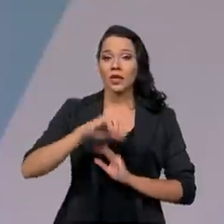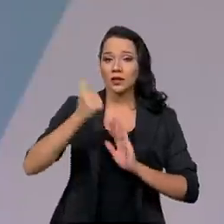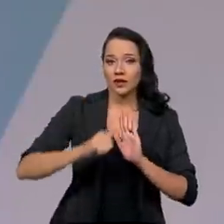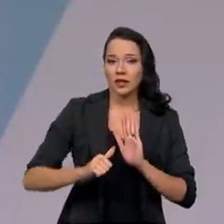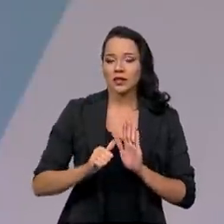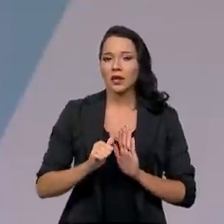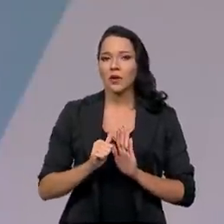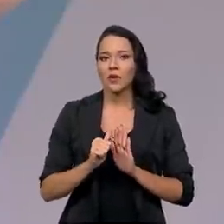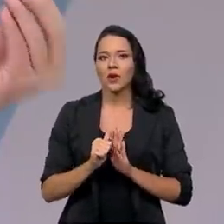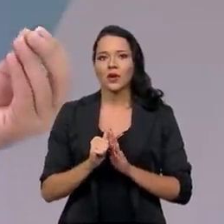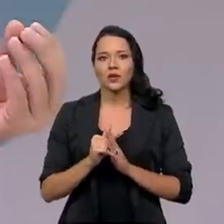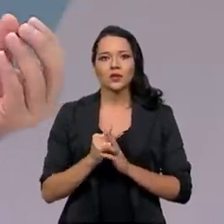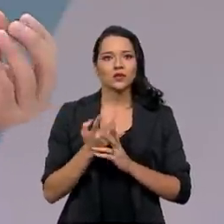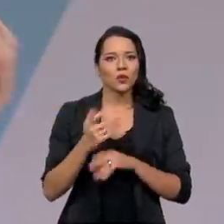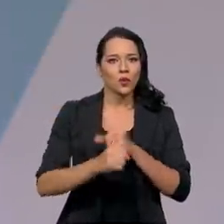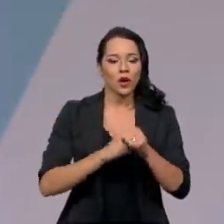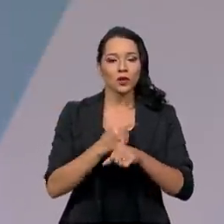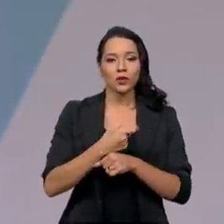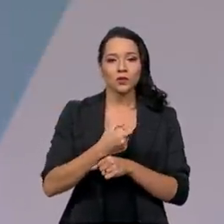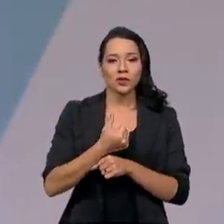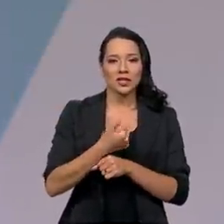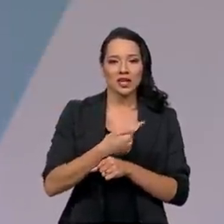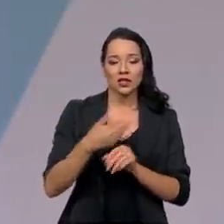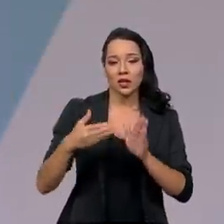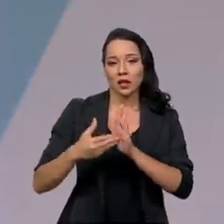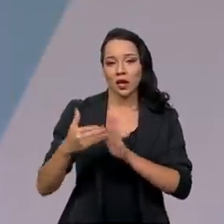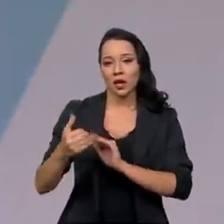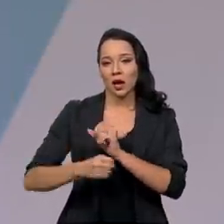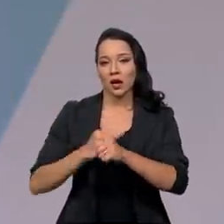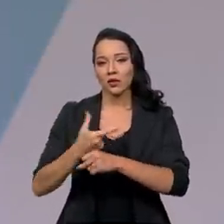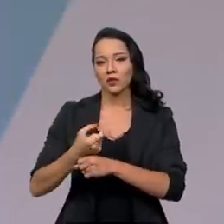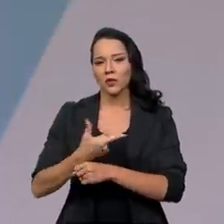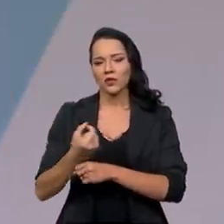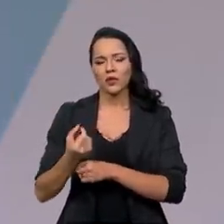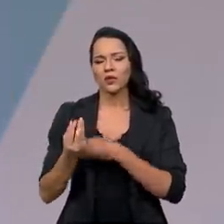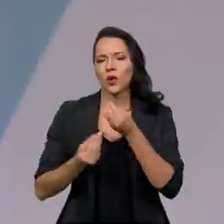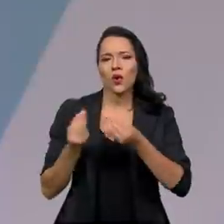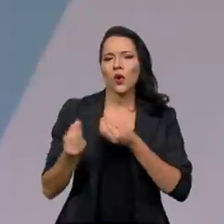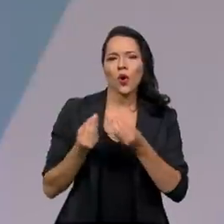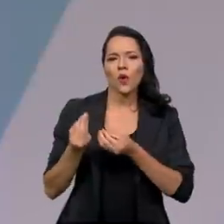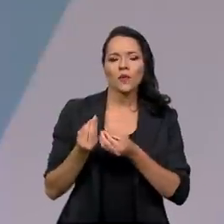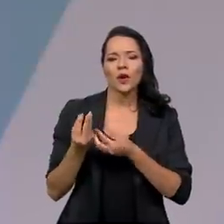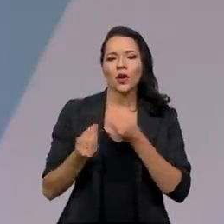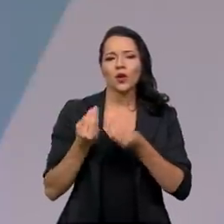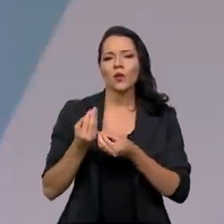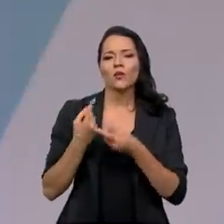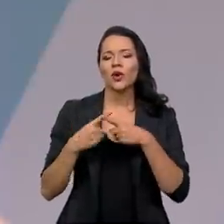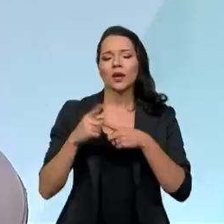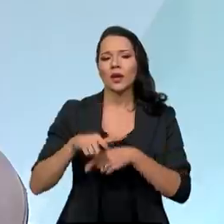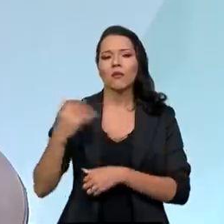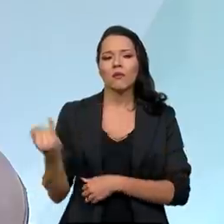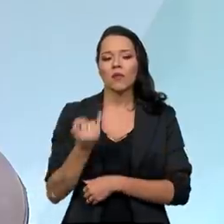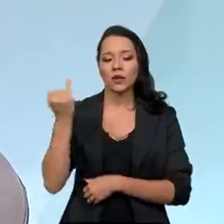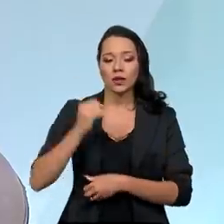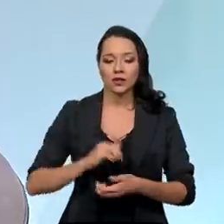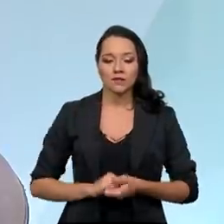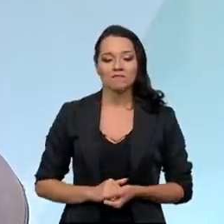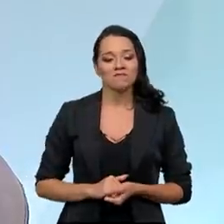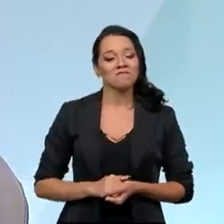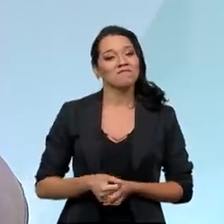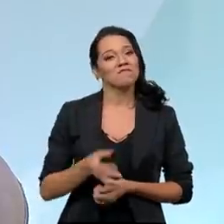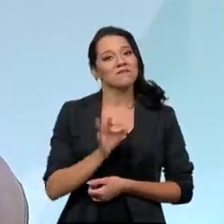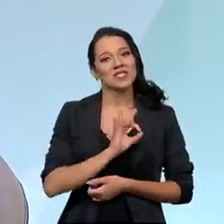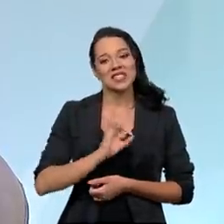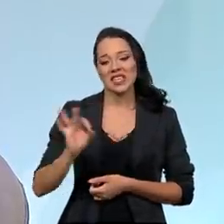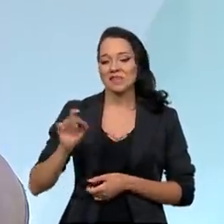avaliação quadrienal de 2017 a 2020. Como que ela está funcionando e por que que ela é importante? Perfeito, Paulo.